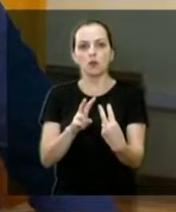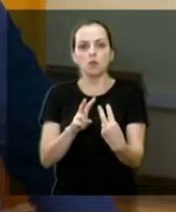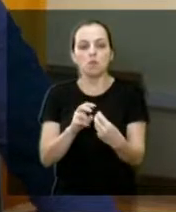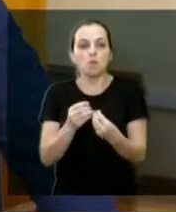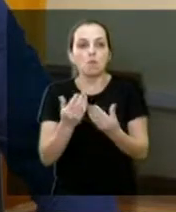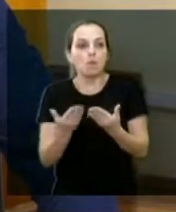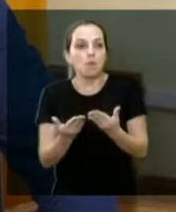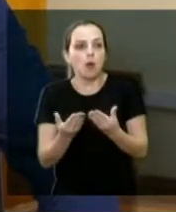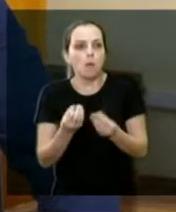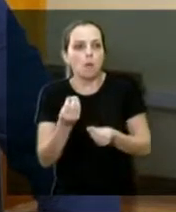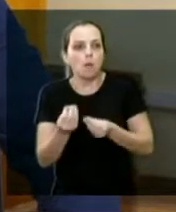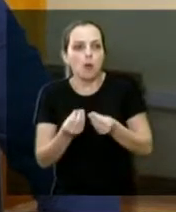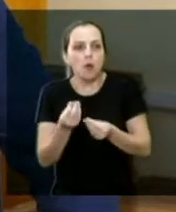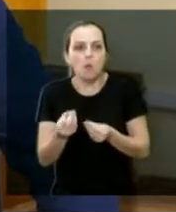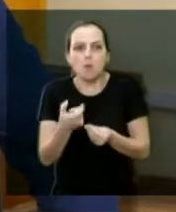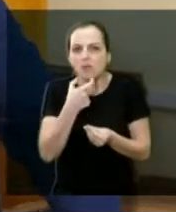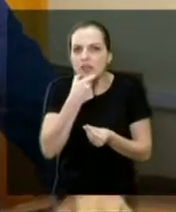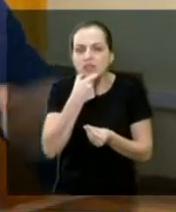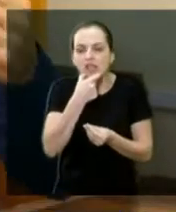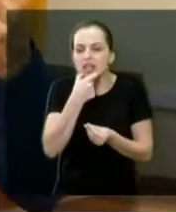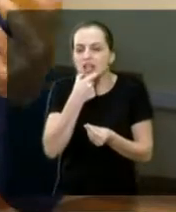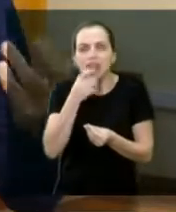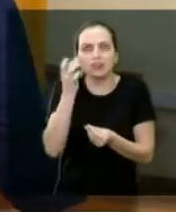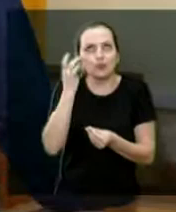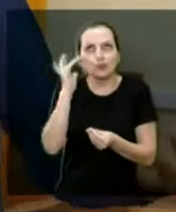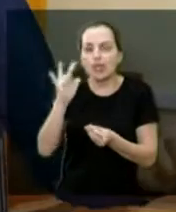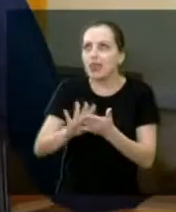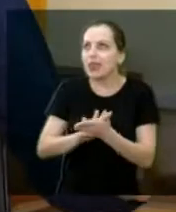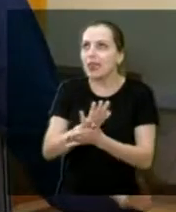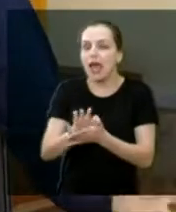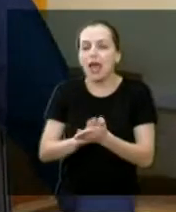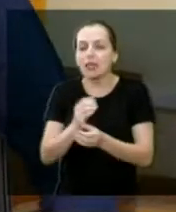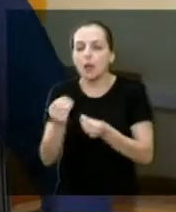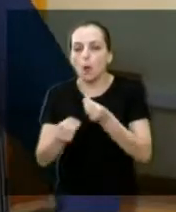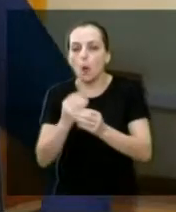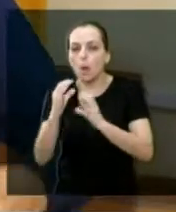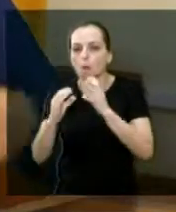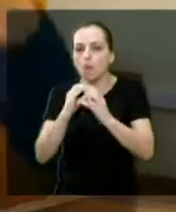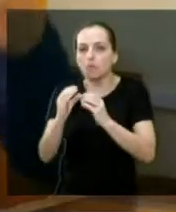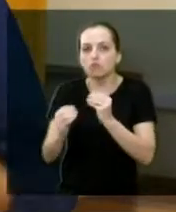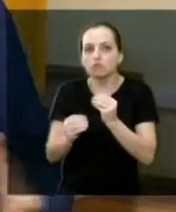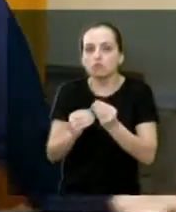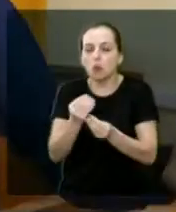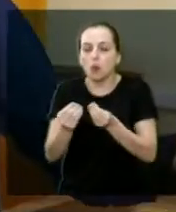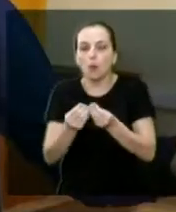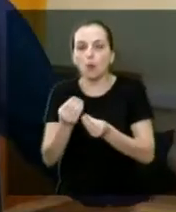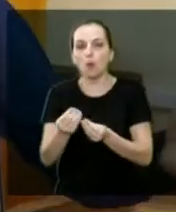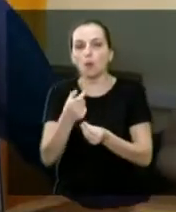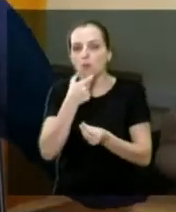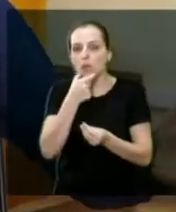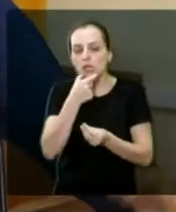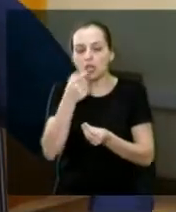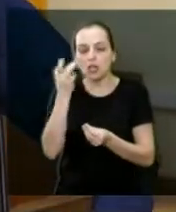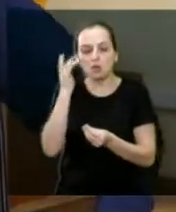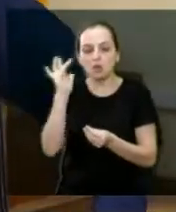caramba, eu não sei nada de inglês e ele não fala uma palavra em português. E agora? A única coisa que eu lembro de inglês foi, this